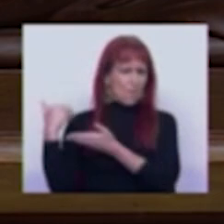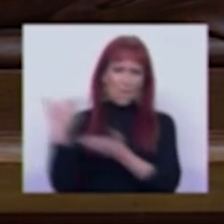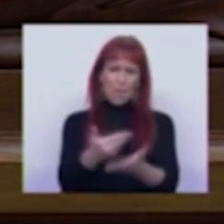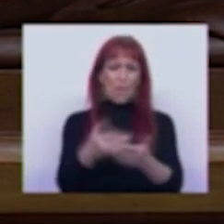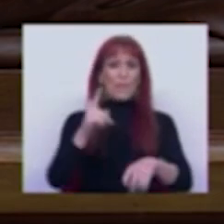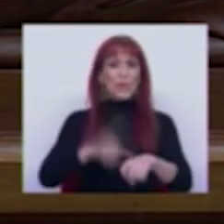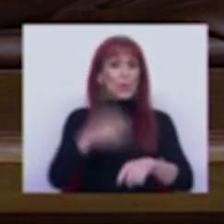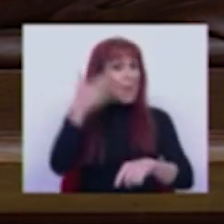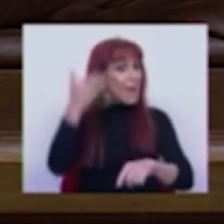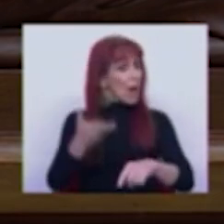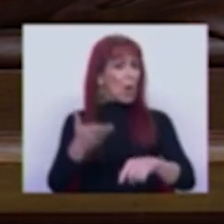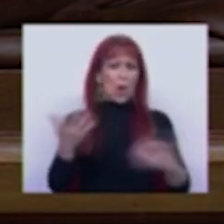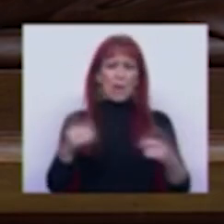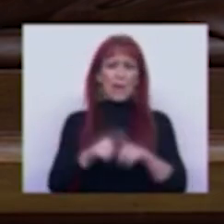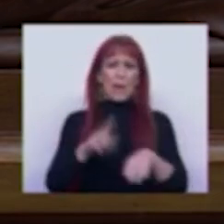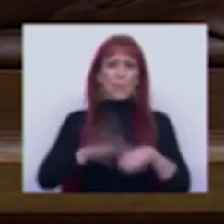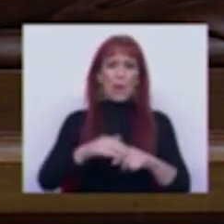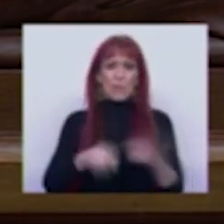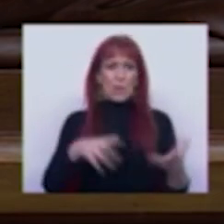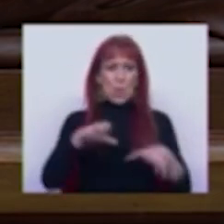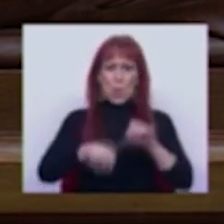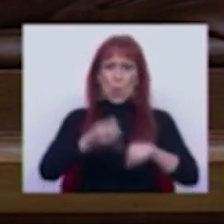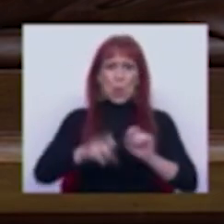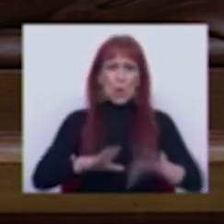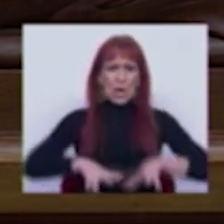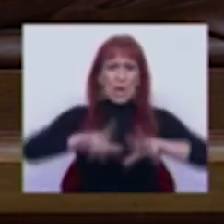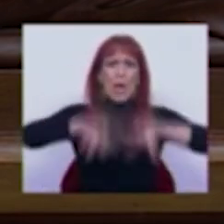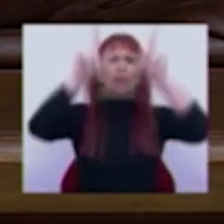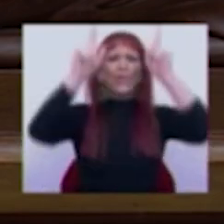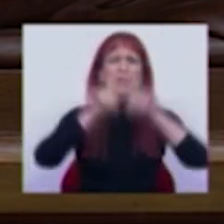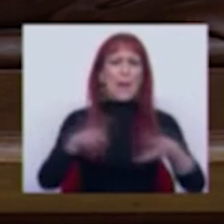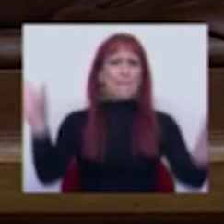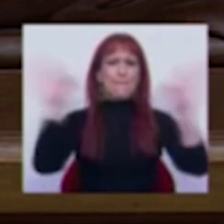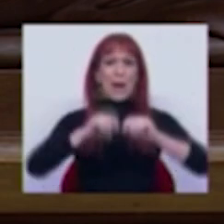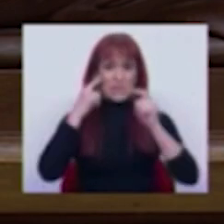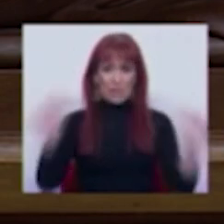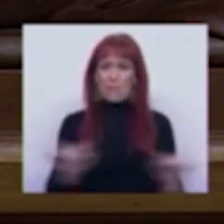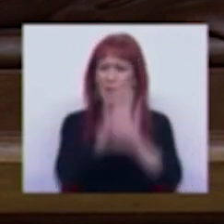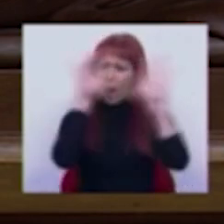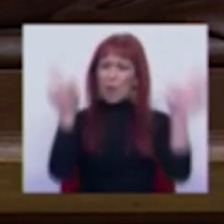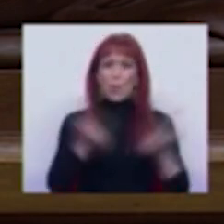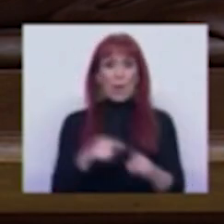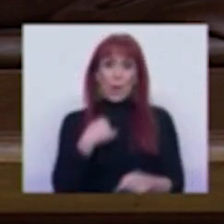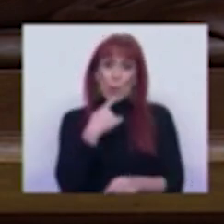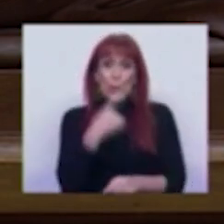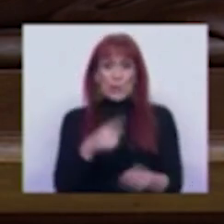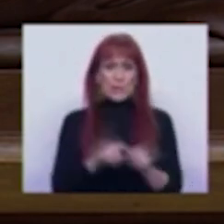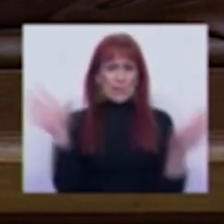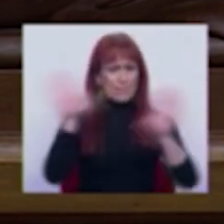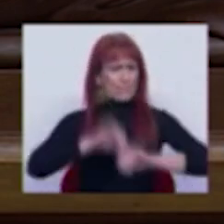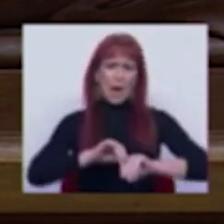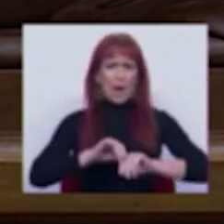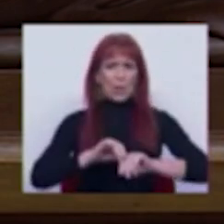Mas no tempo presente, dada a voracidade dessa evolução, ela é cada vez mais evidente e, diria eu, bem